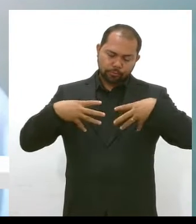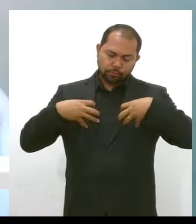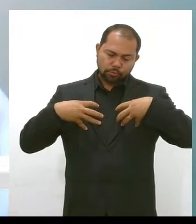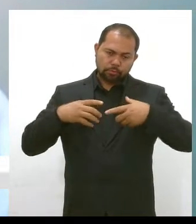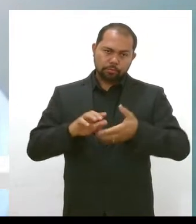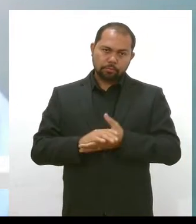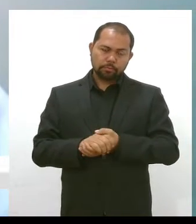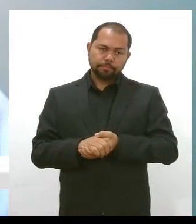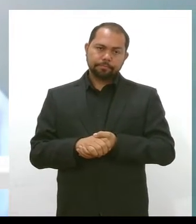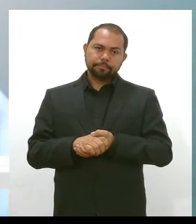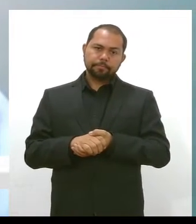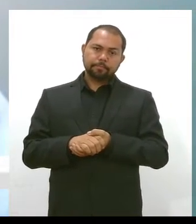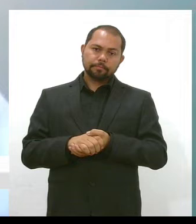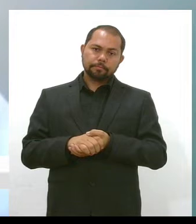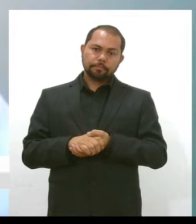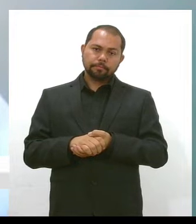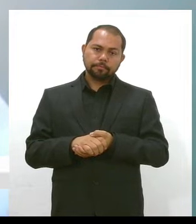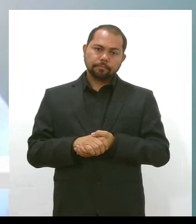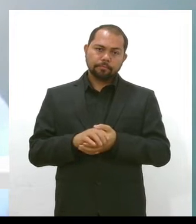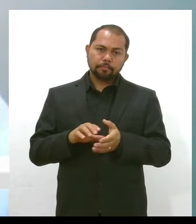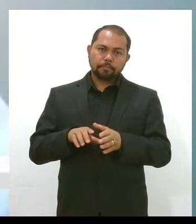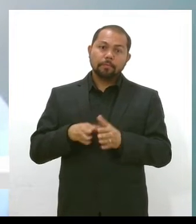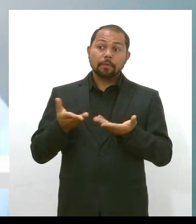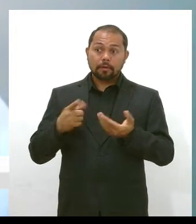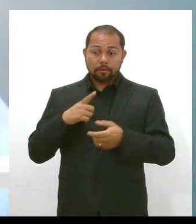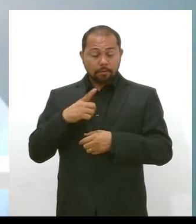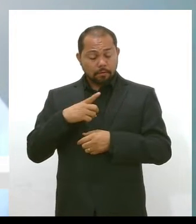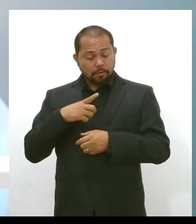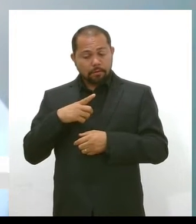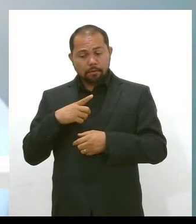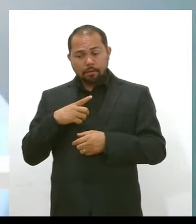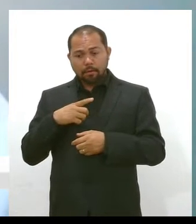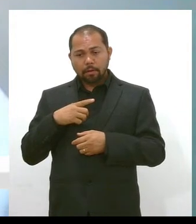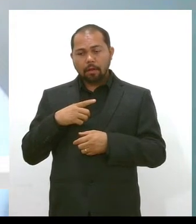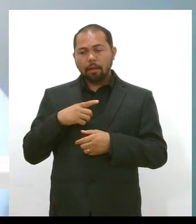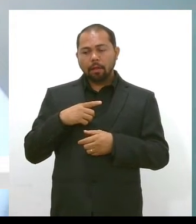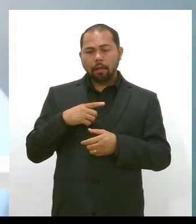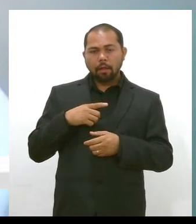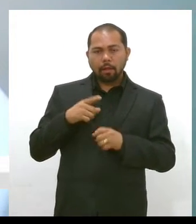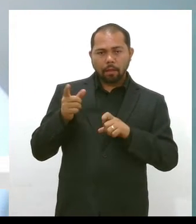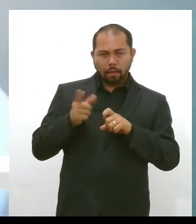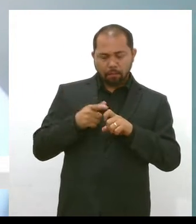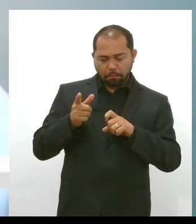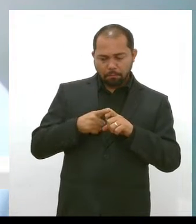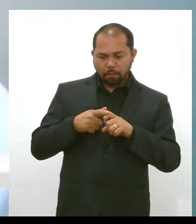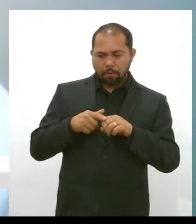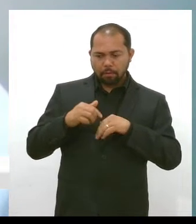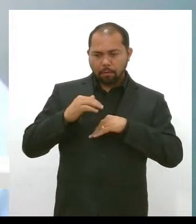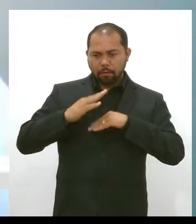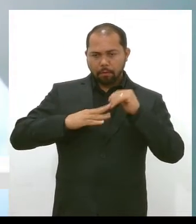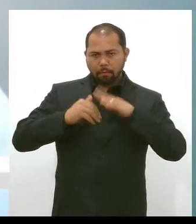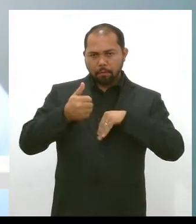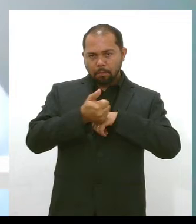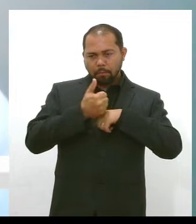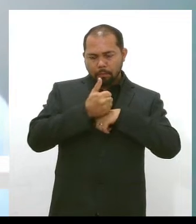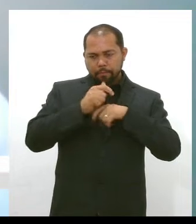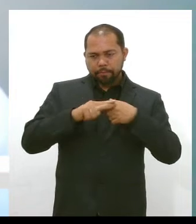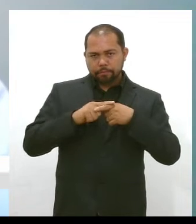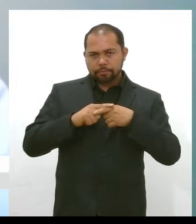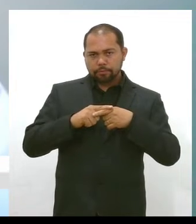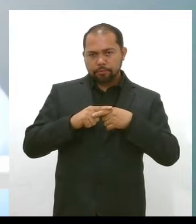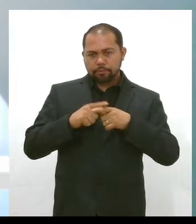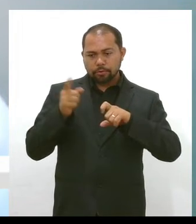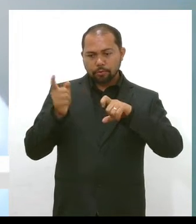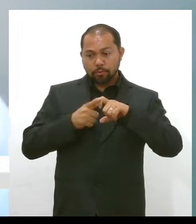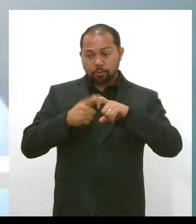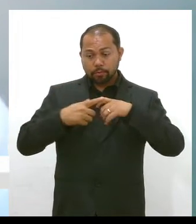todo, tem um médico especialista, né, os mastologistas, e tem a parte de punção